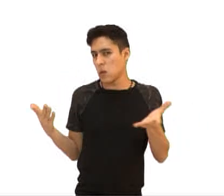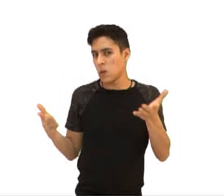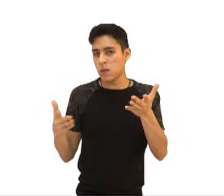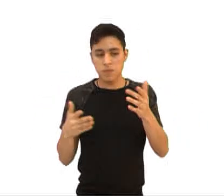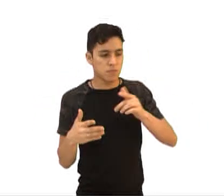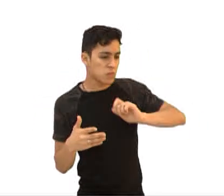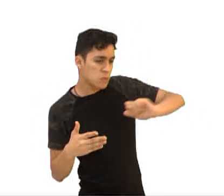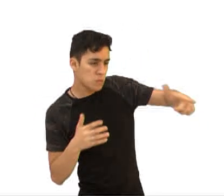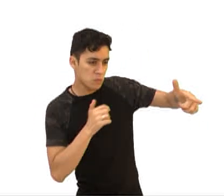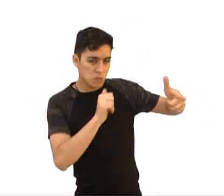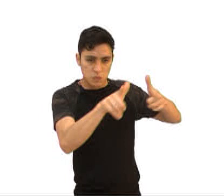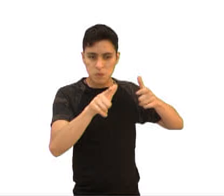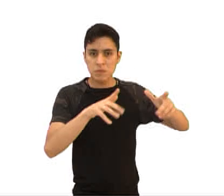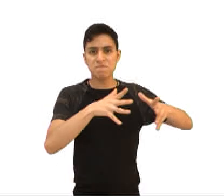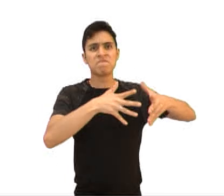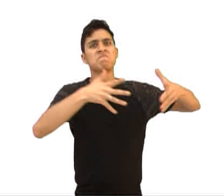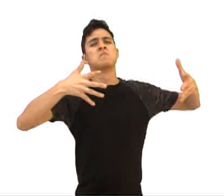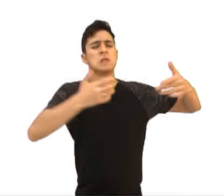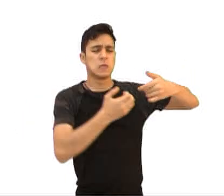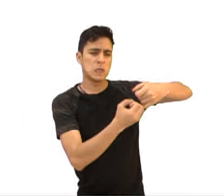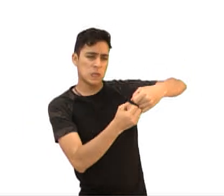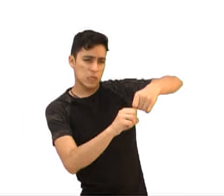outros continentes. Então,